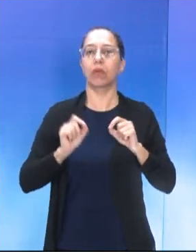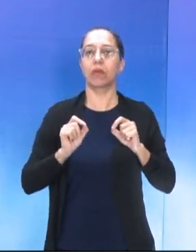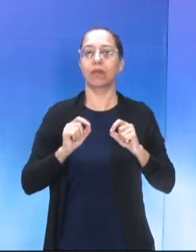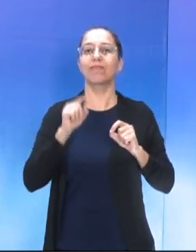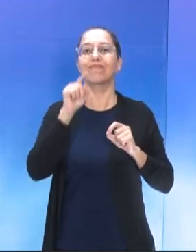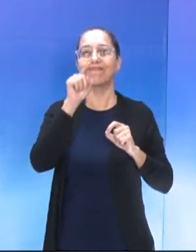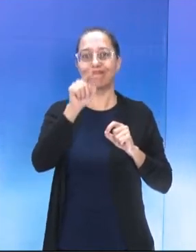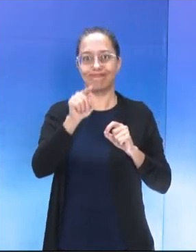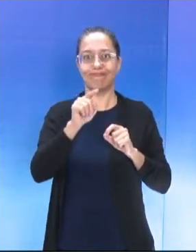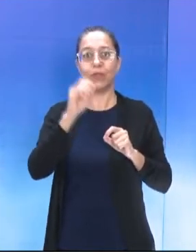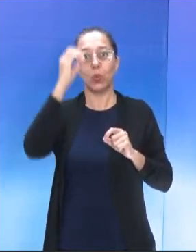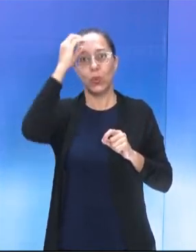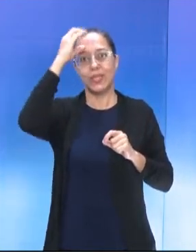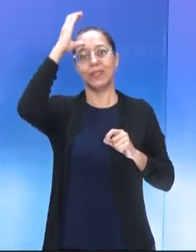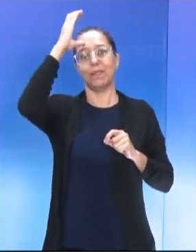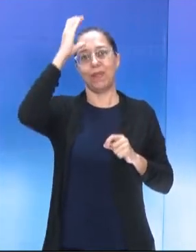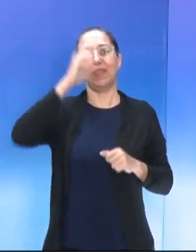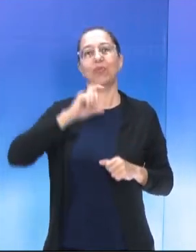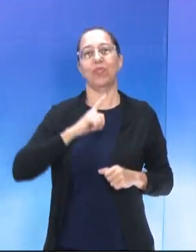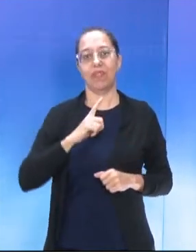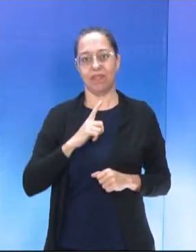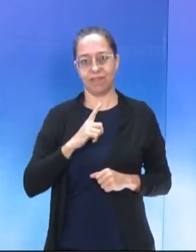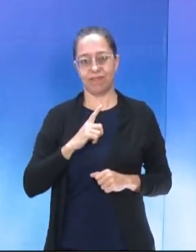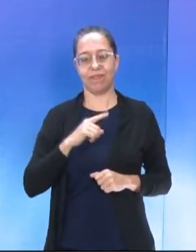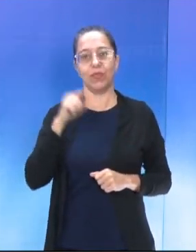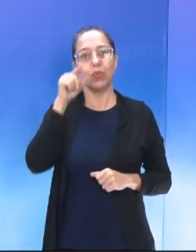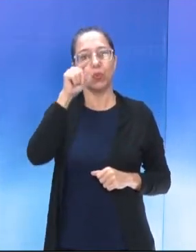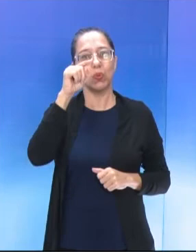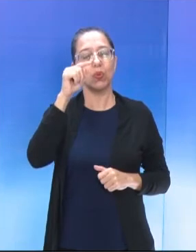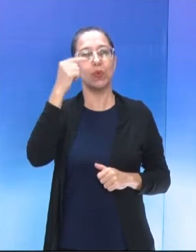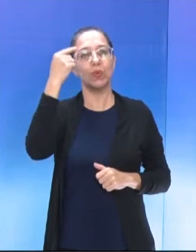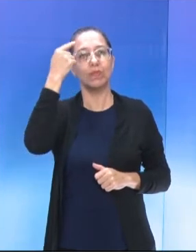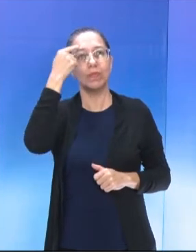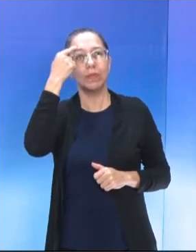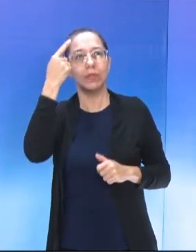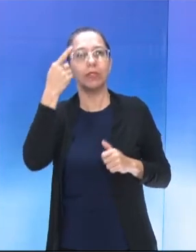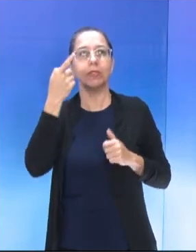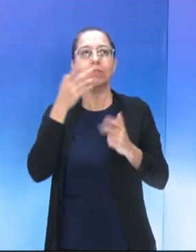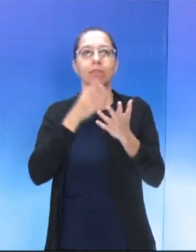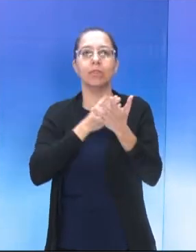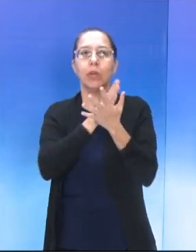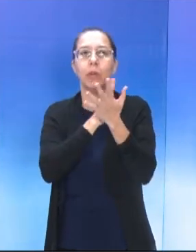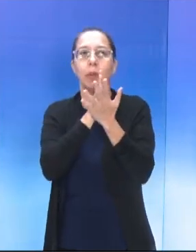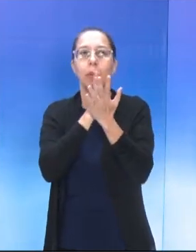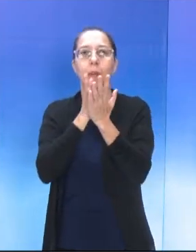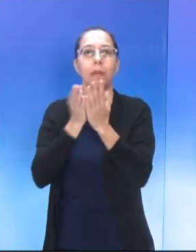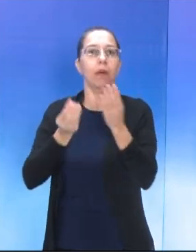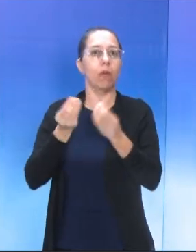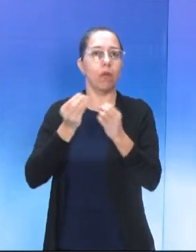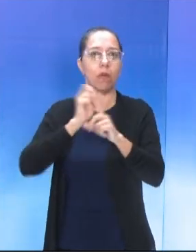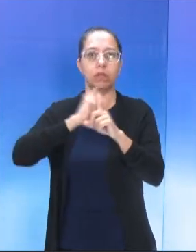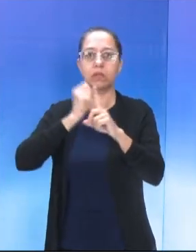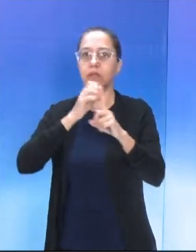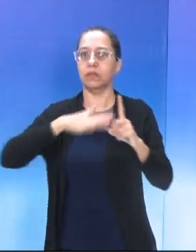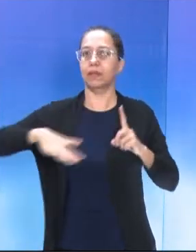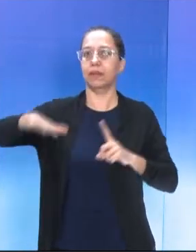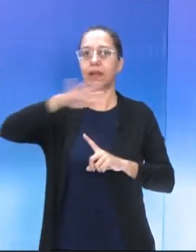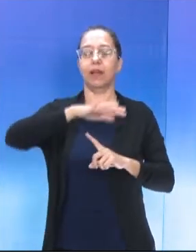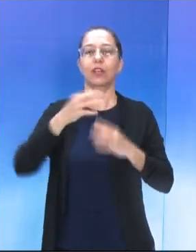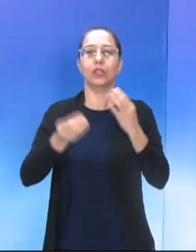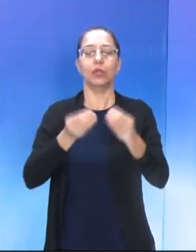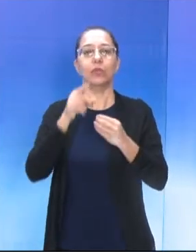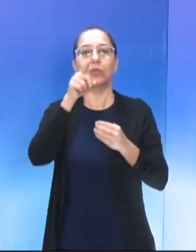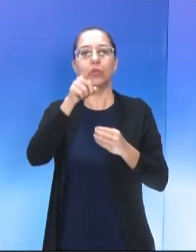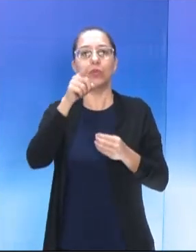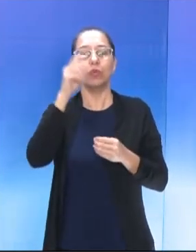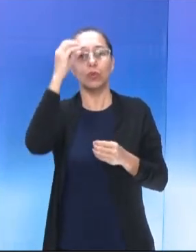candidato tenha conhecimento, tenha noção de vida em sociedade, tenha noção de cidadania. Você